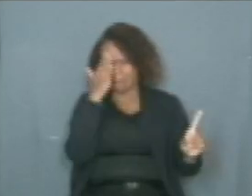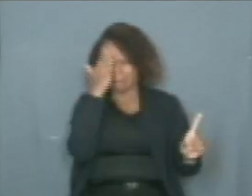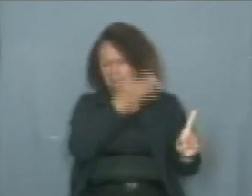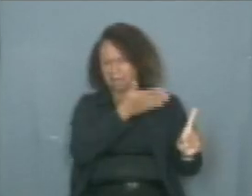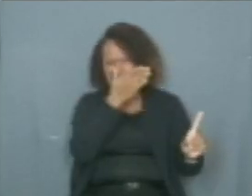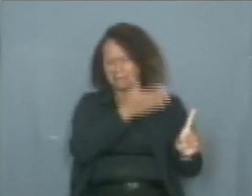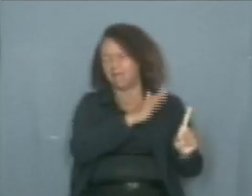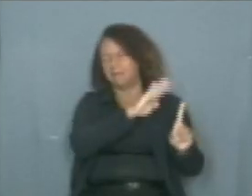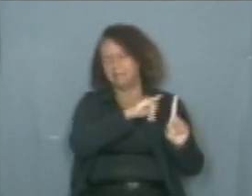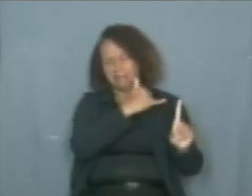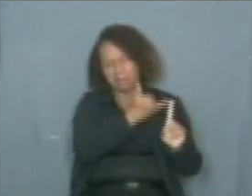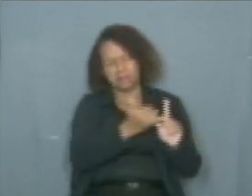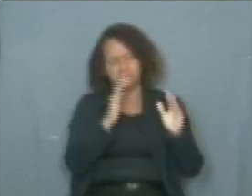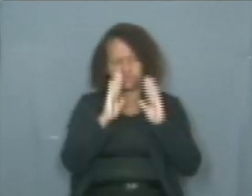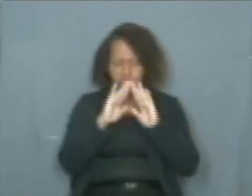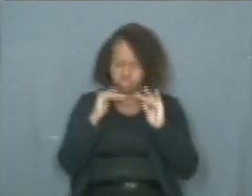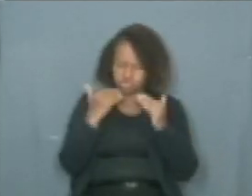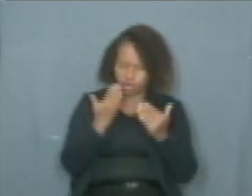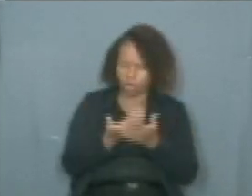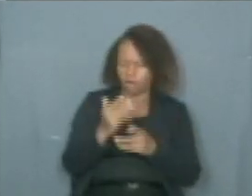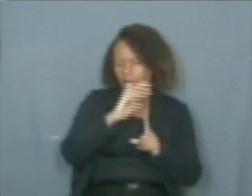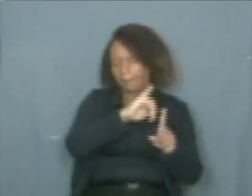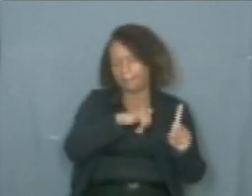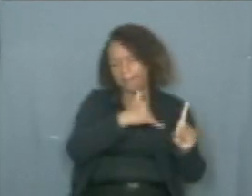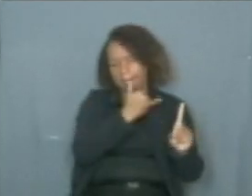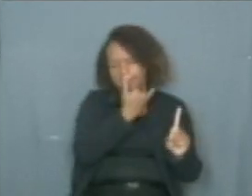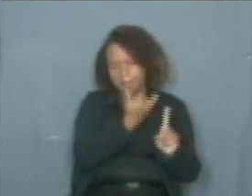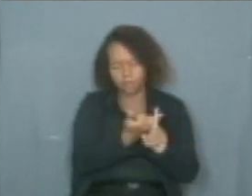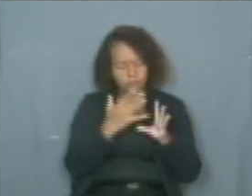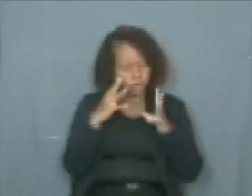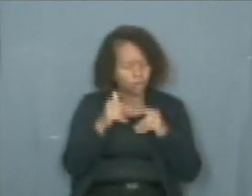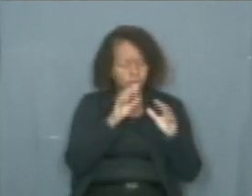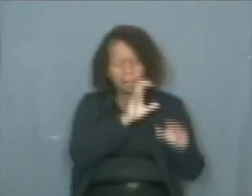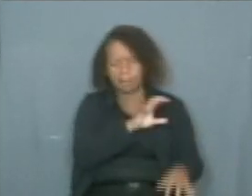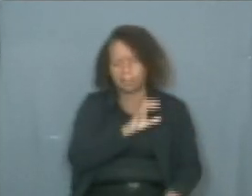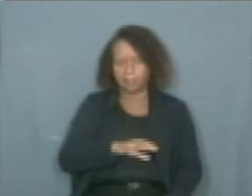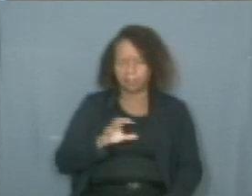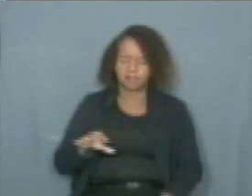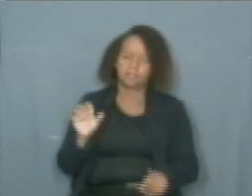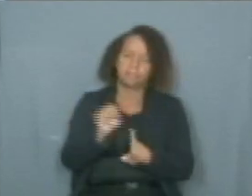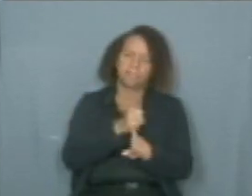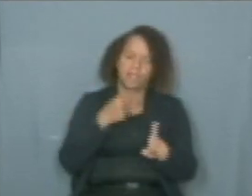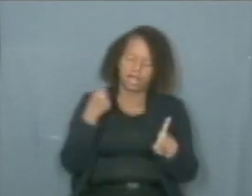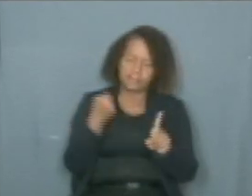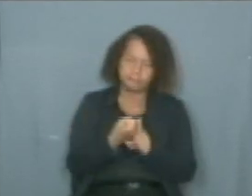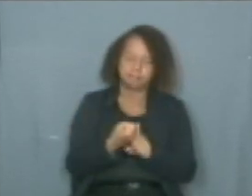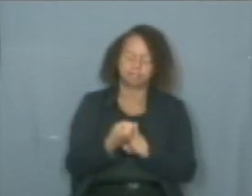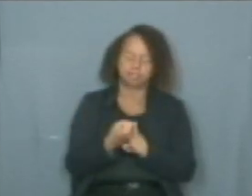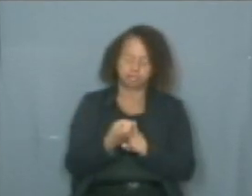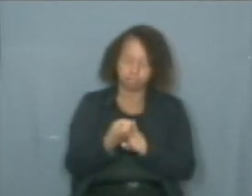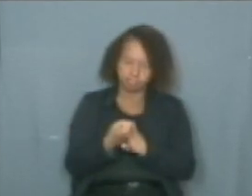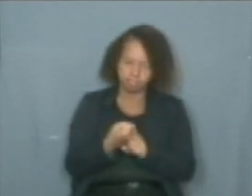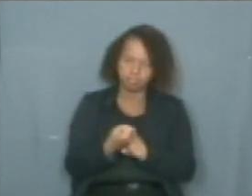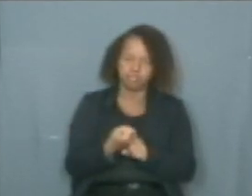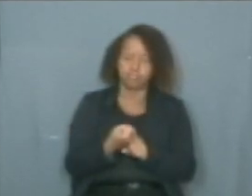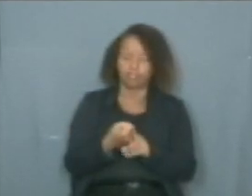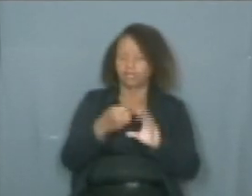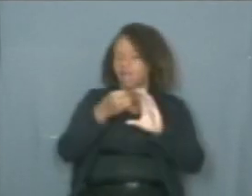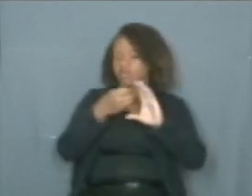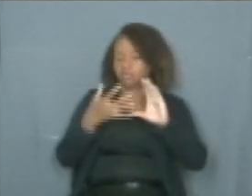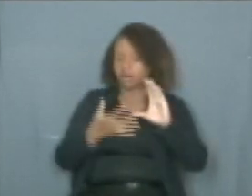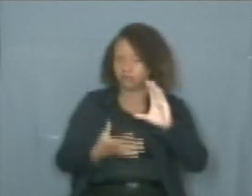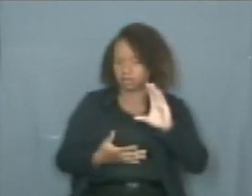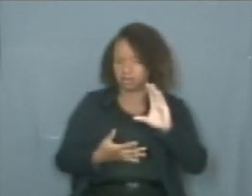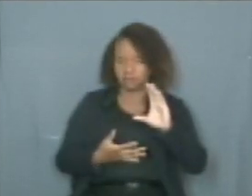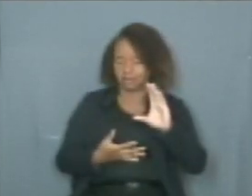bullying nas escolas, bullying em todos os ambientes sociais, as suas características